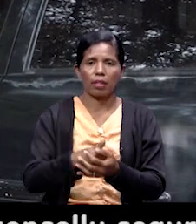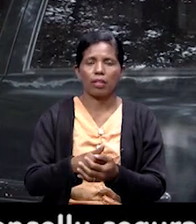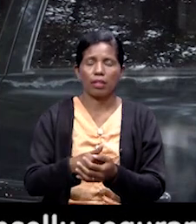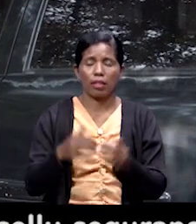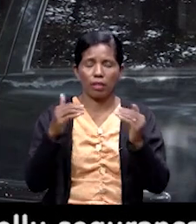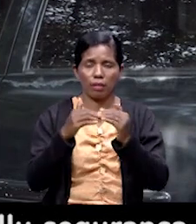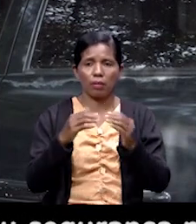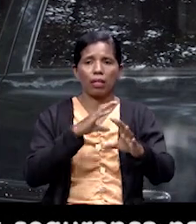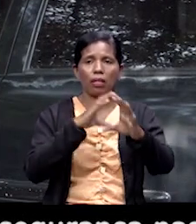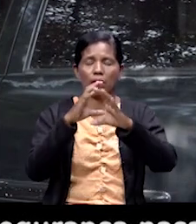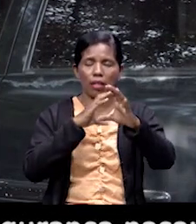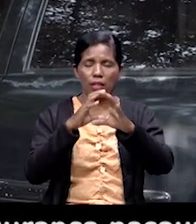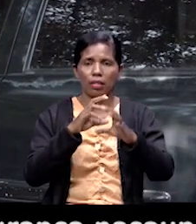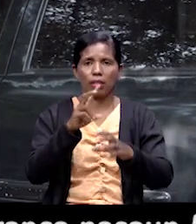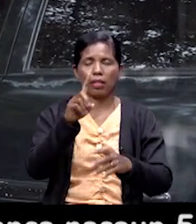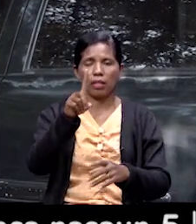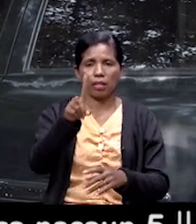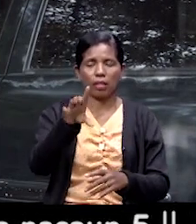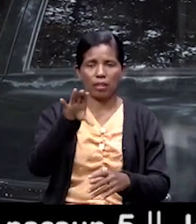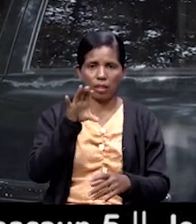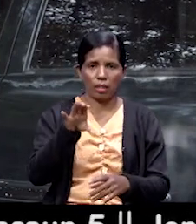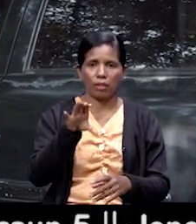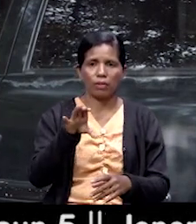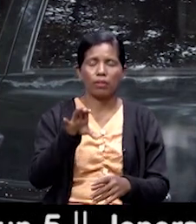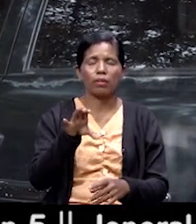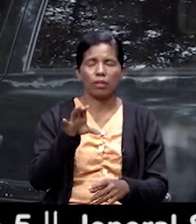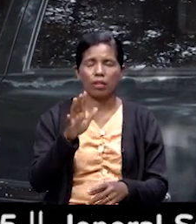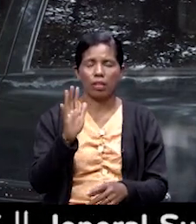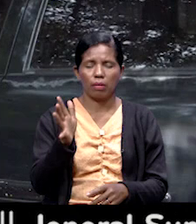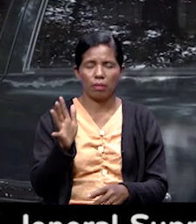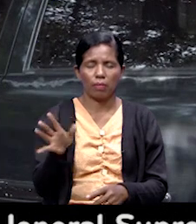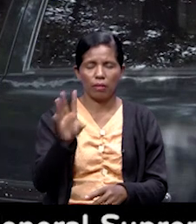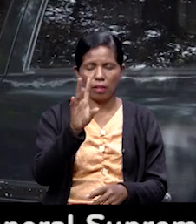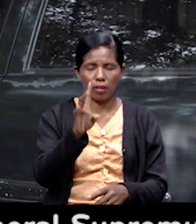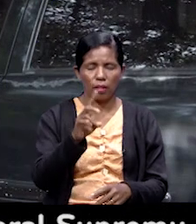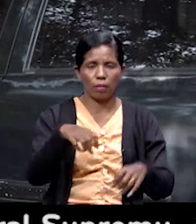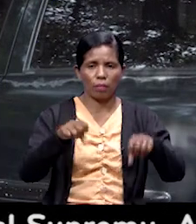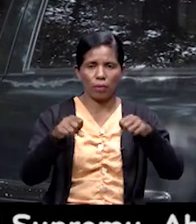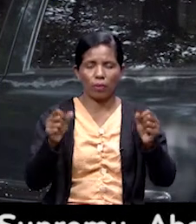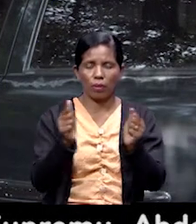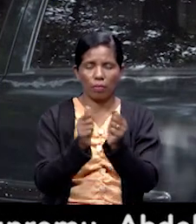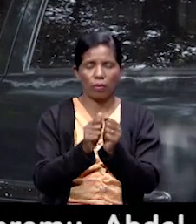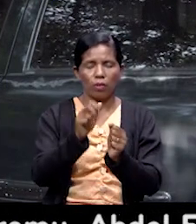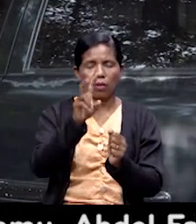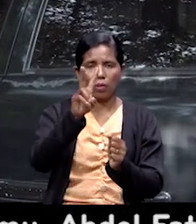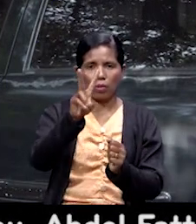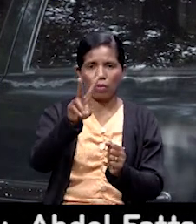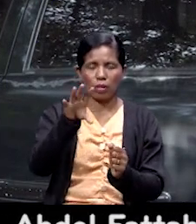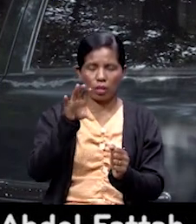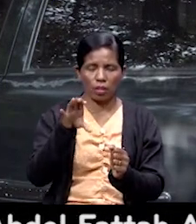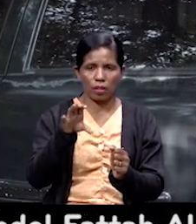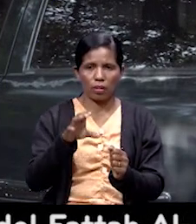iha carreta 157 unidades, no motorizado hamutuk 208 unidades,